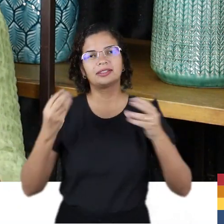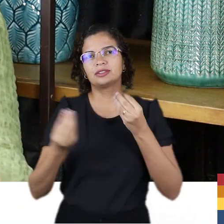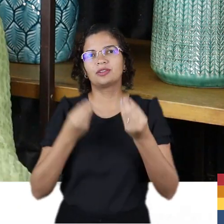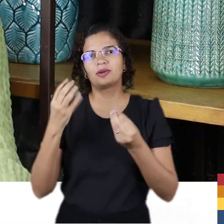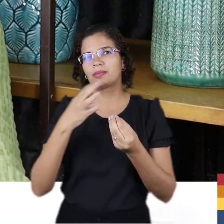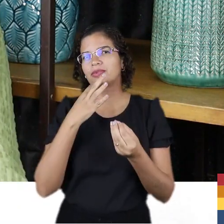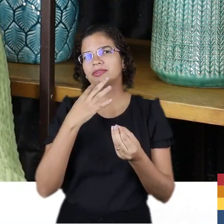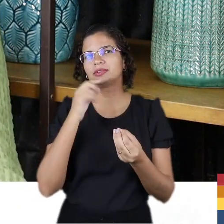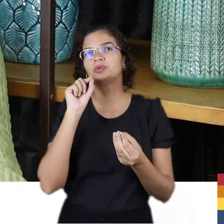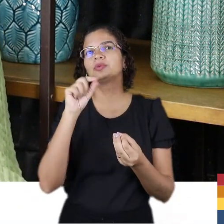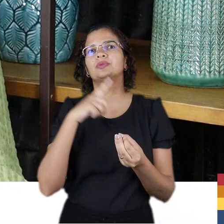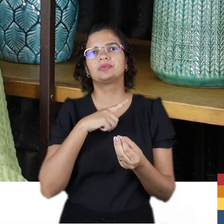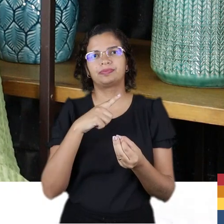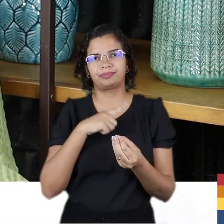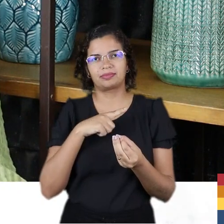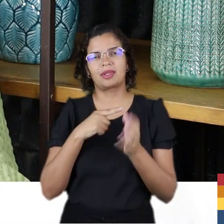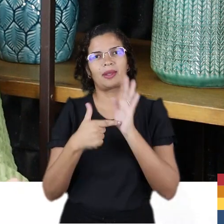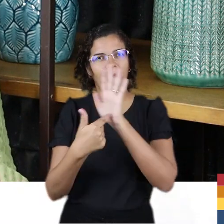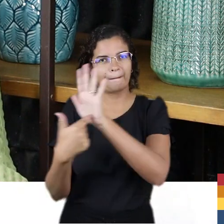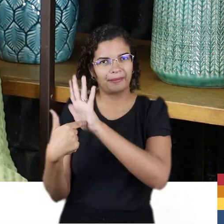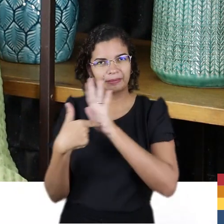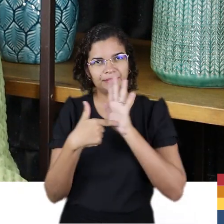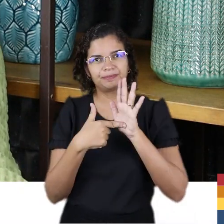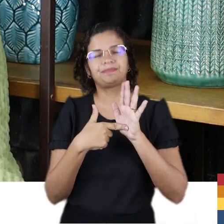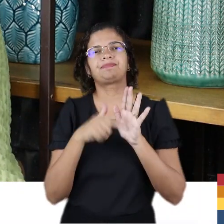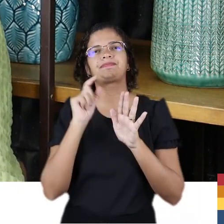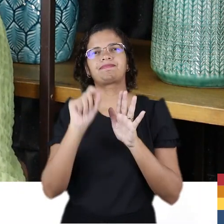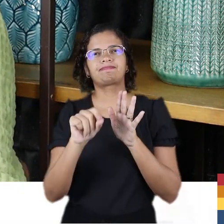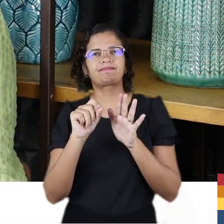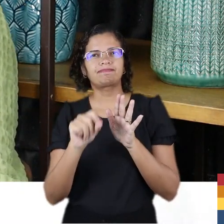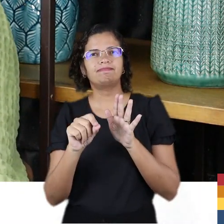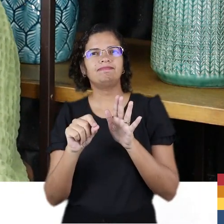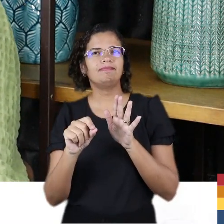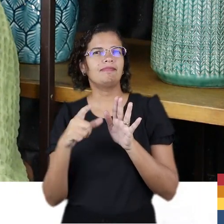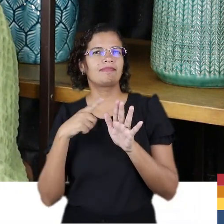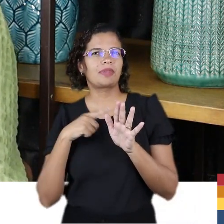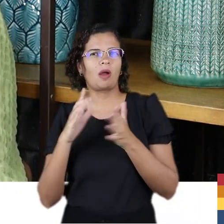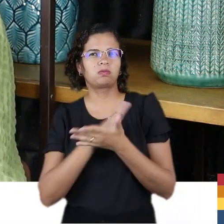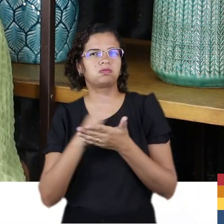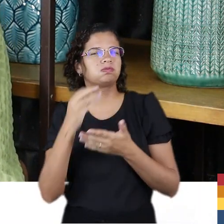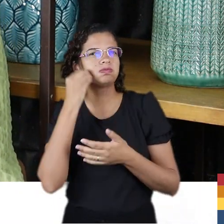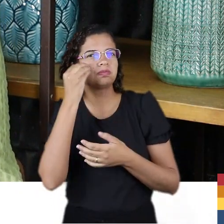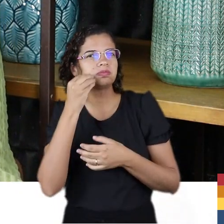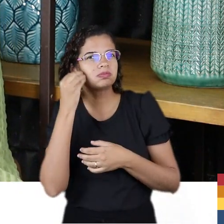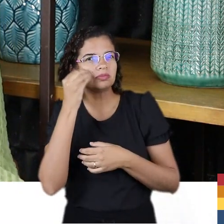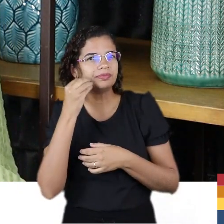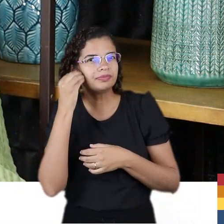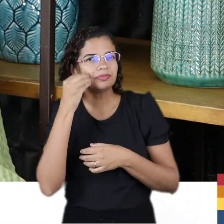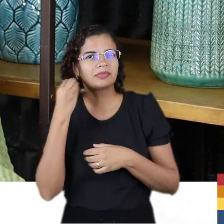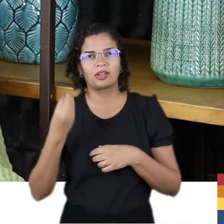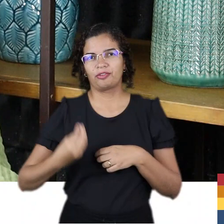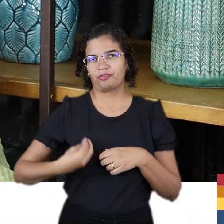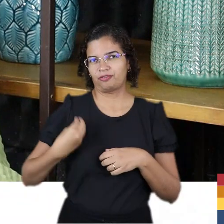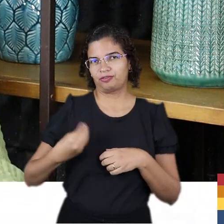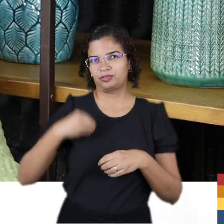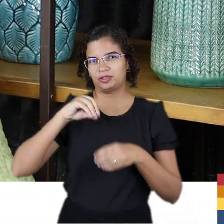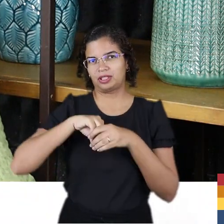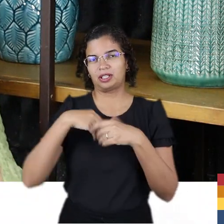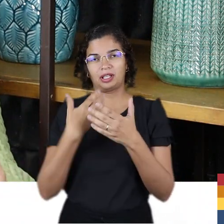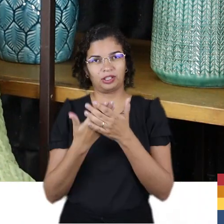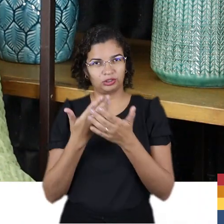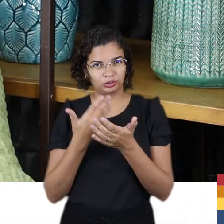processo estruturado dessa implementação e oferta, né, e aí esse caderno, ele vem